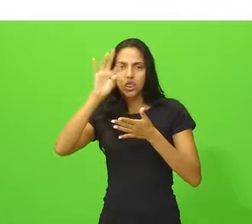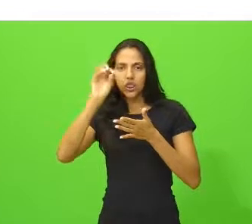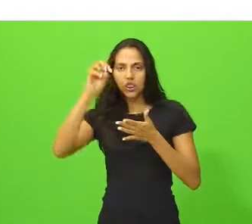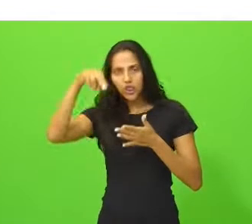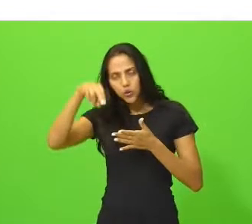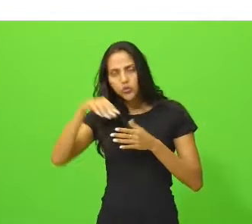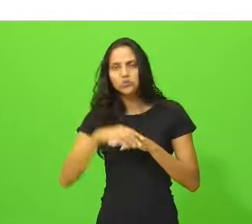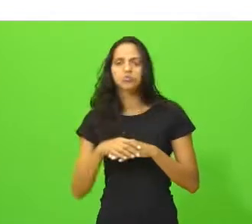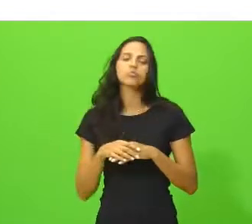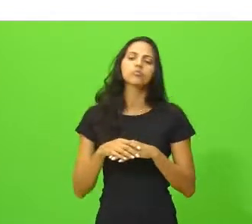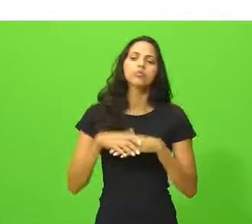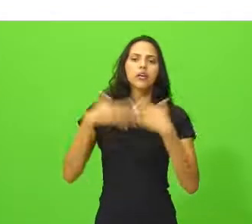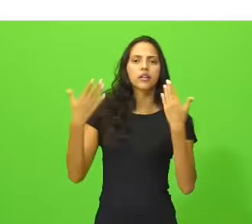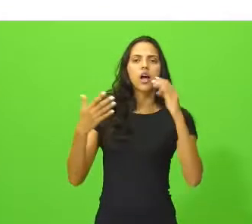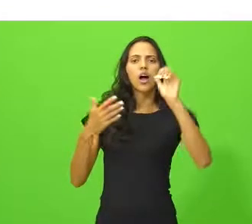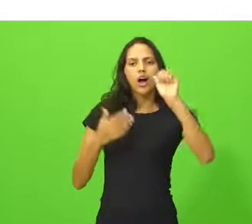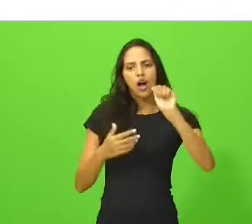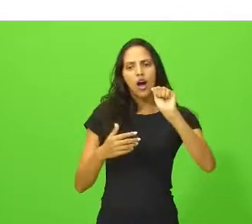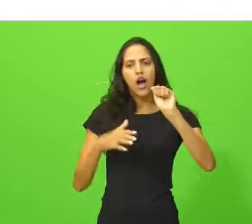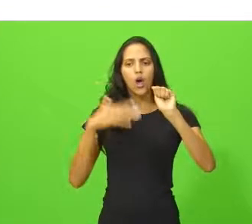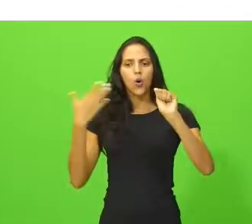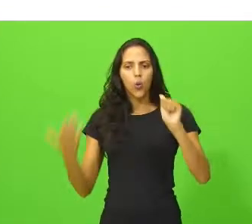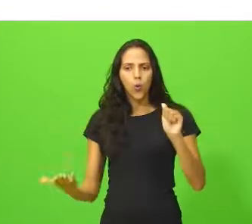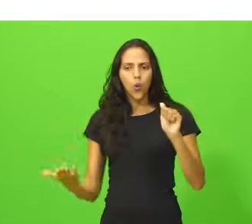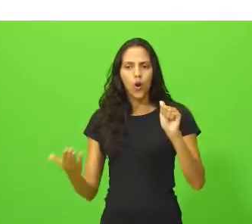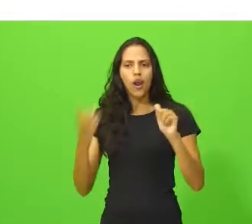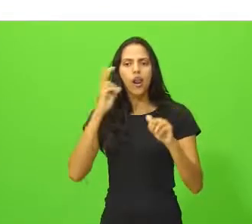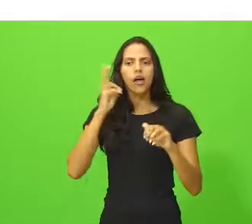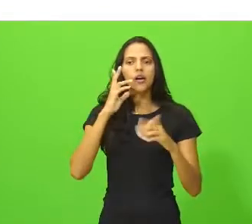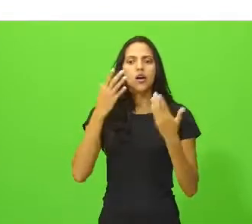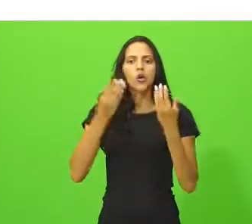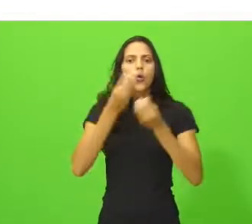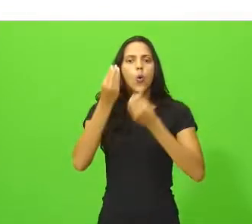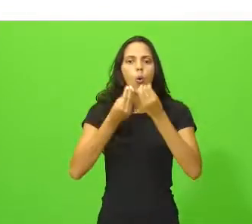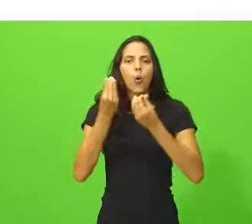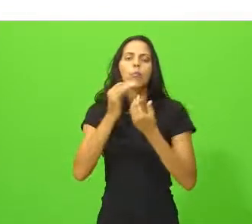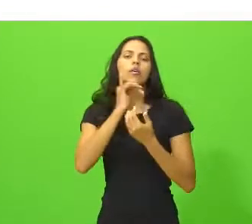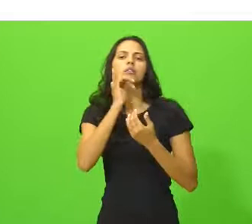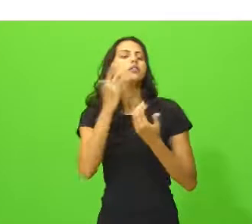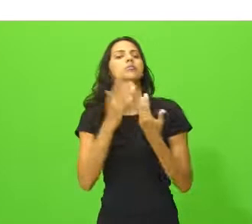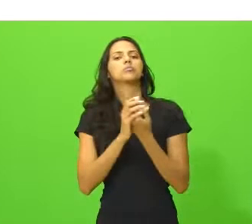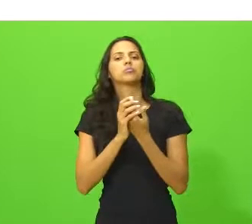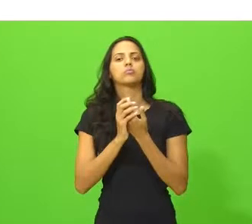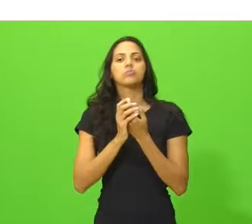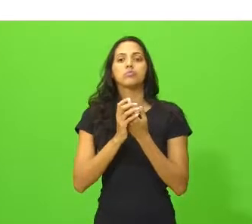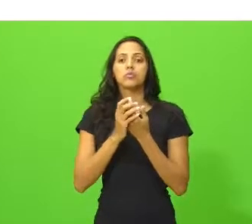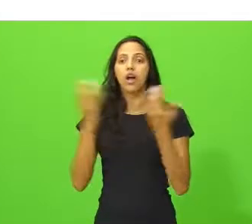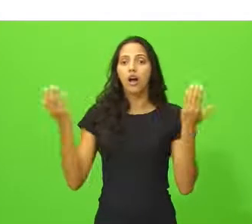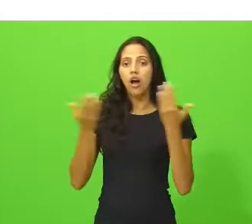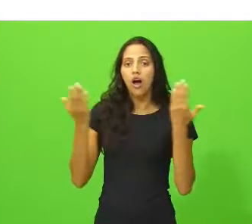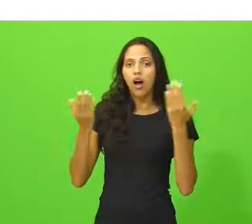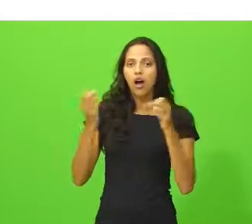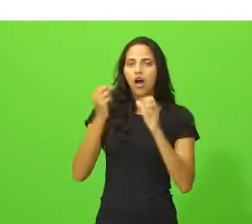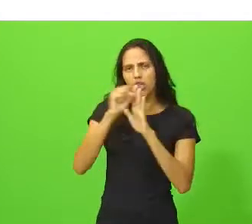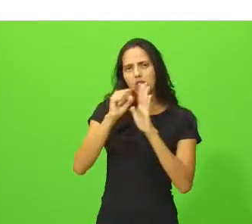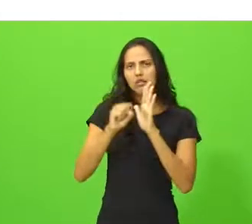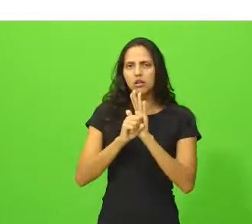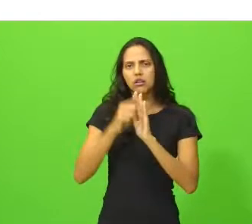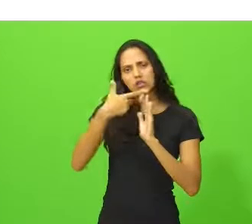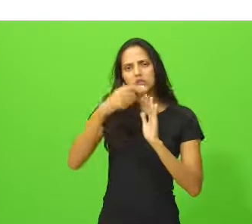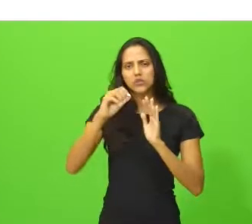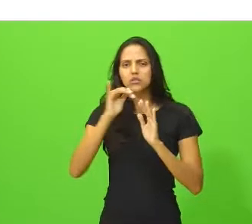partir daí vem agora a questão. A partir da última década, verifica-se a ocorrência no Brasil de